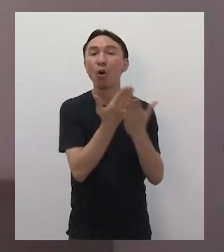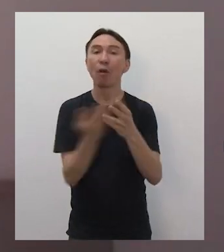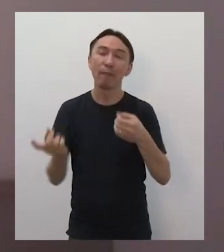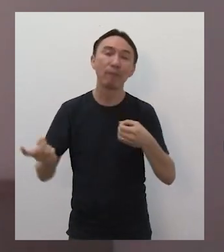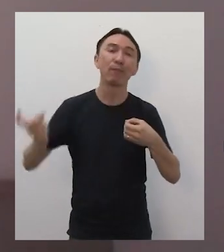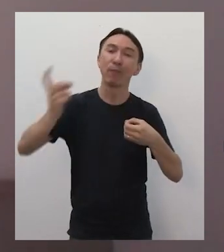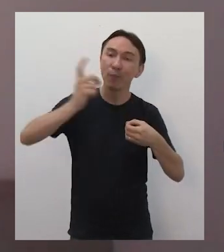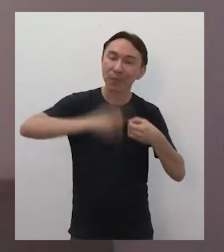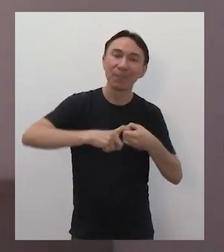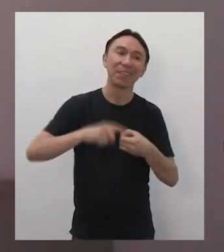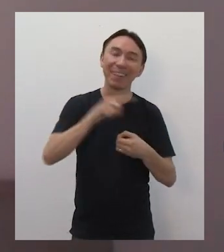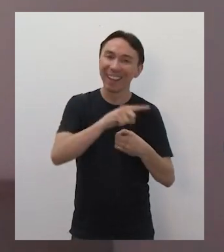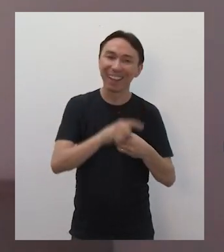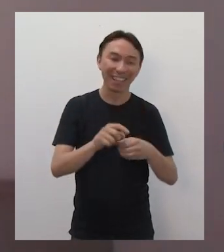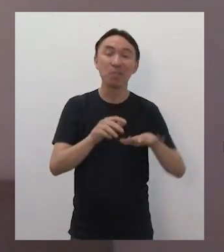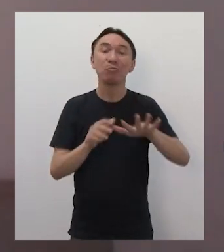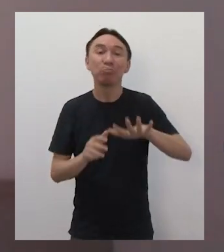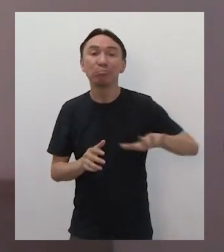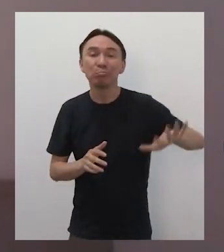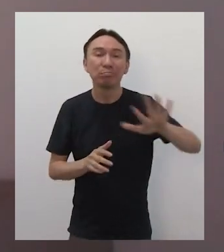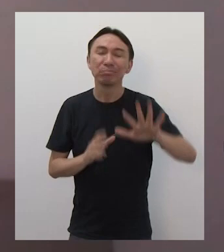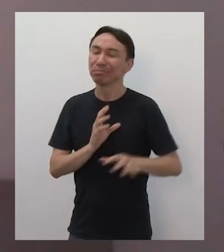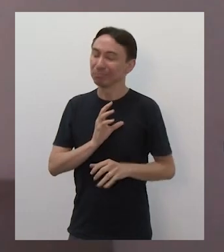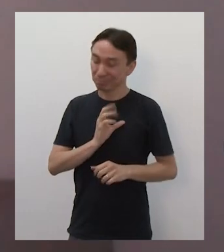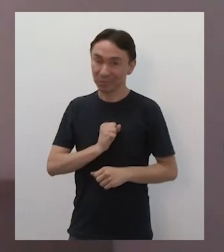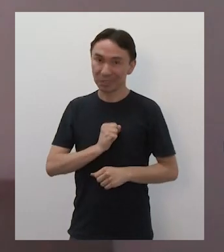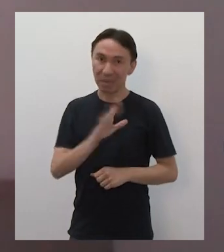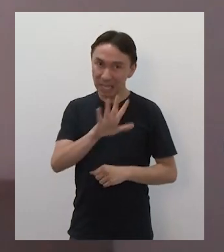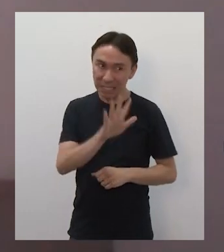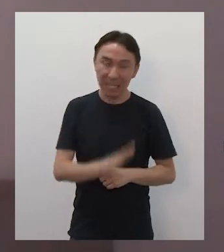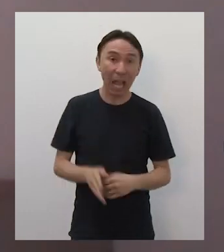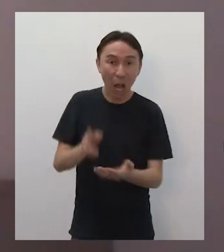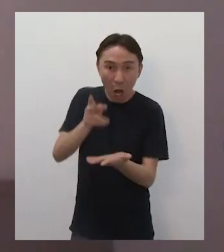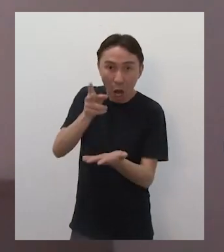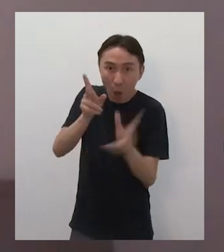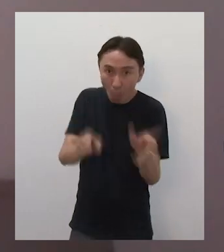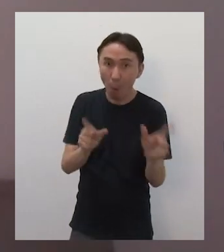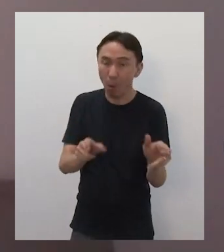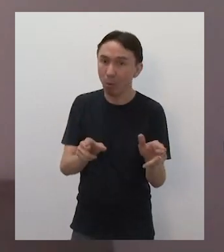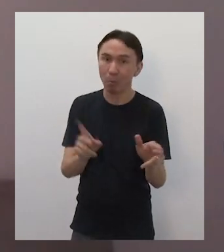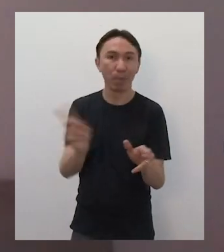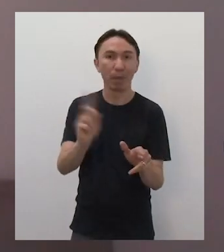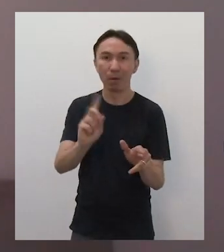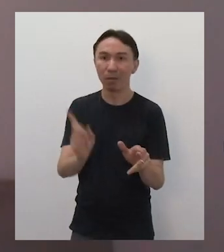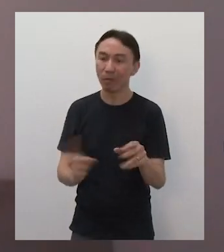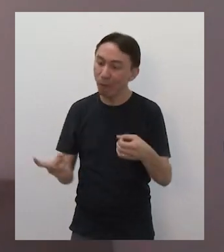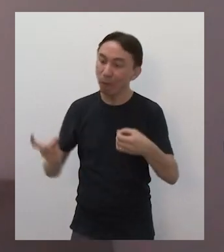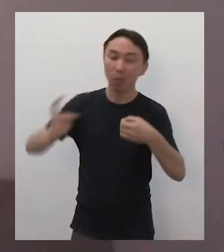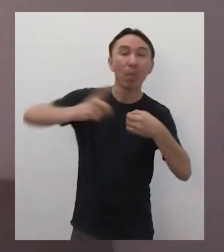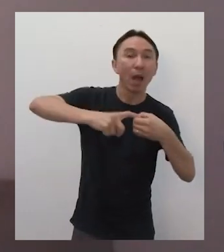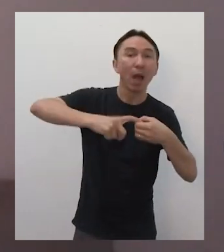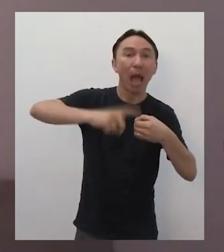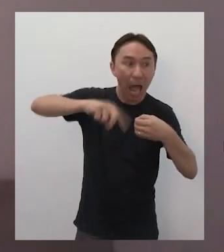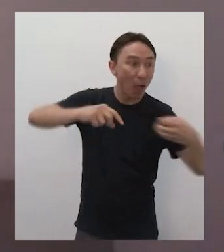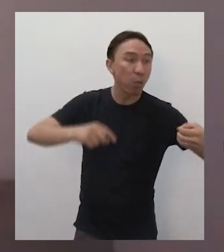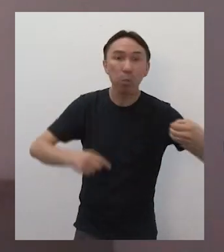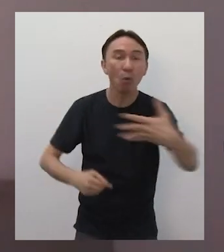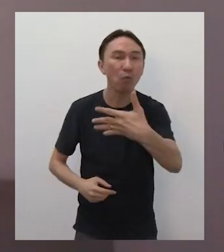ambiente amado, mas não vai ser o mesmo. É uma volta ao novo. E como que a gente vai fazer essa volta ao